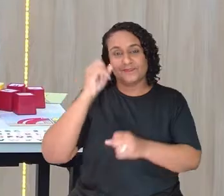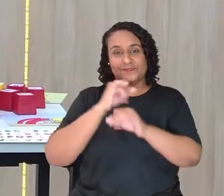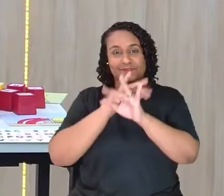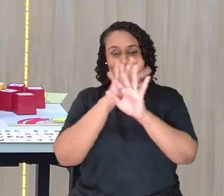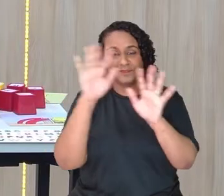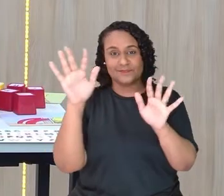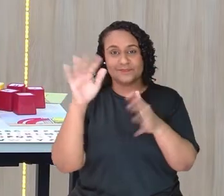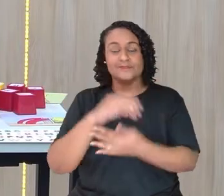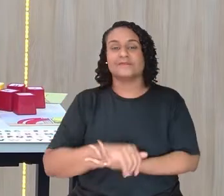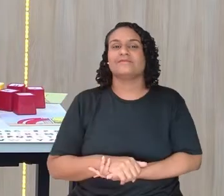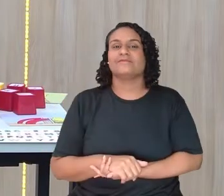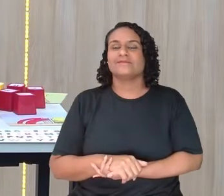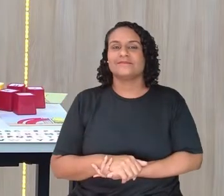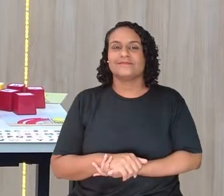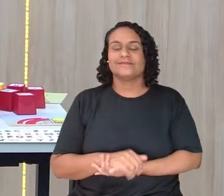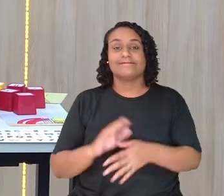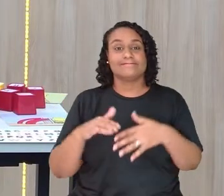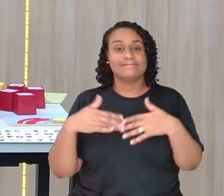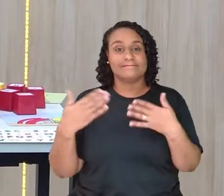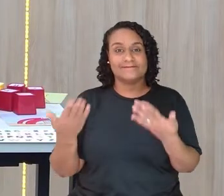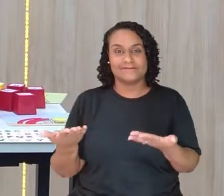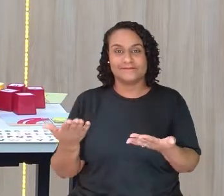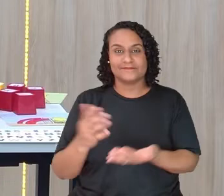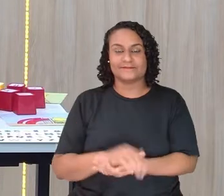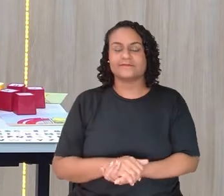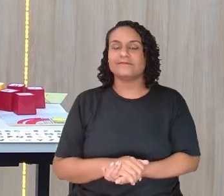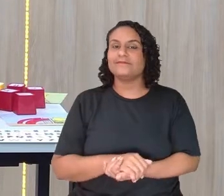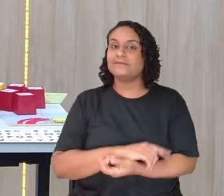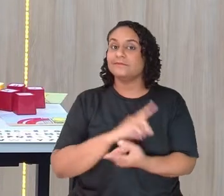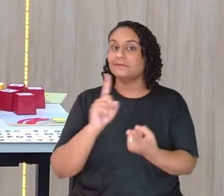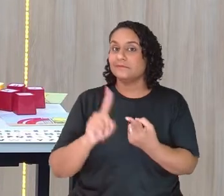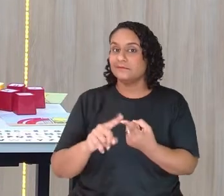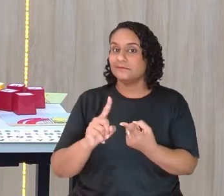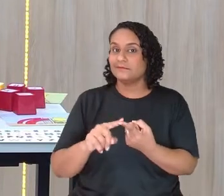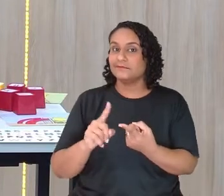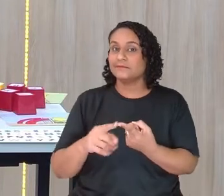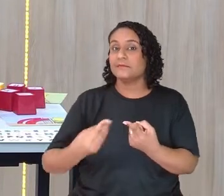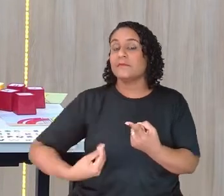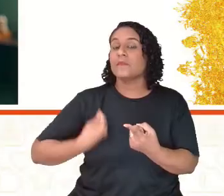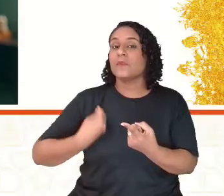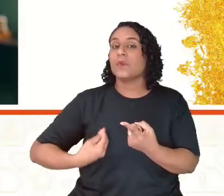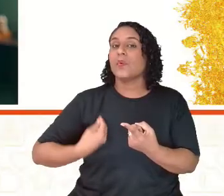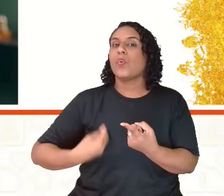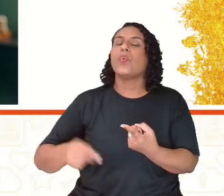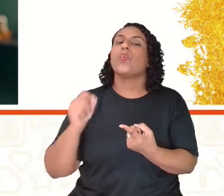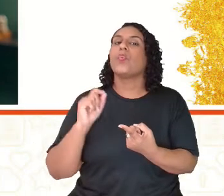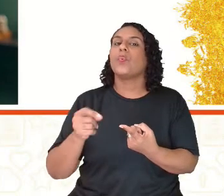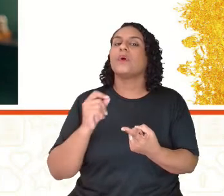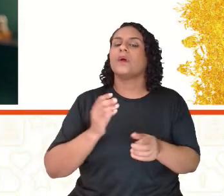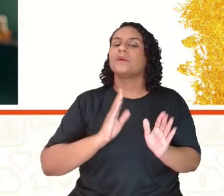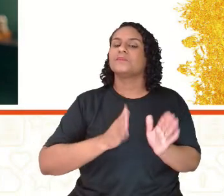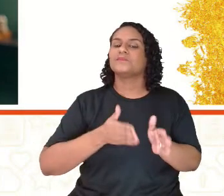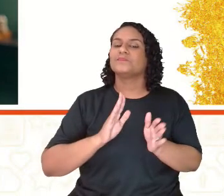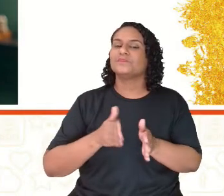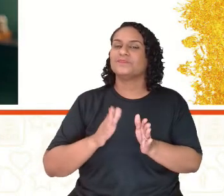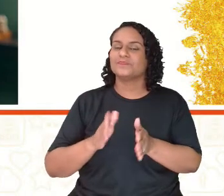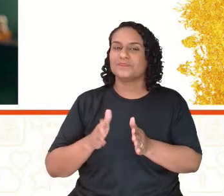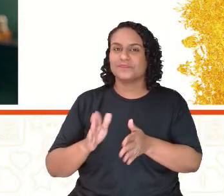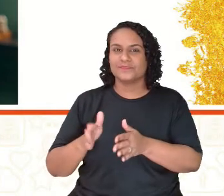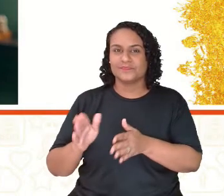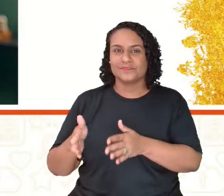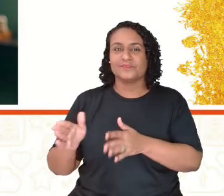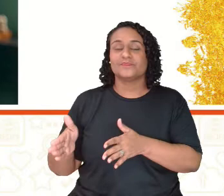são essas etapas? Vamos lá? Primeiro, existe a sequência